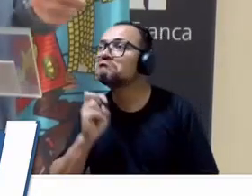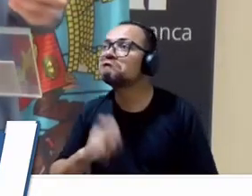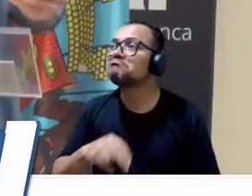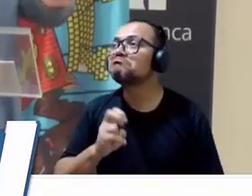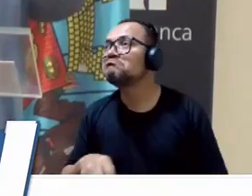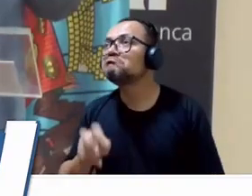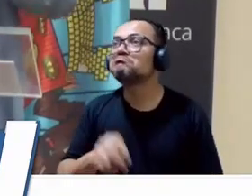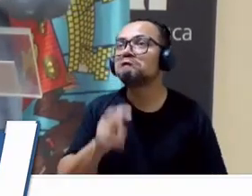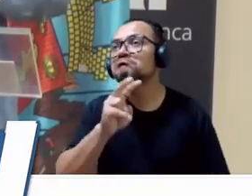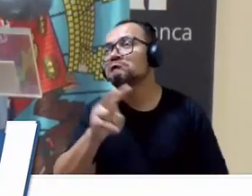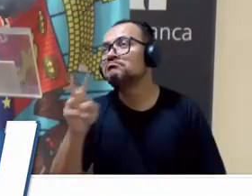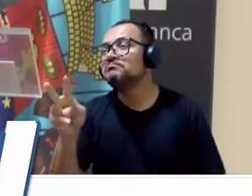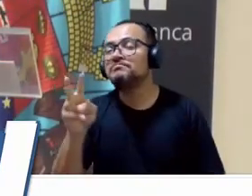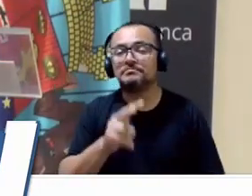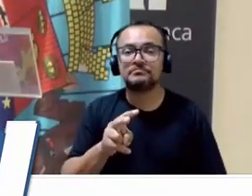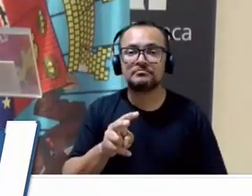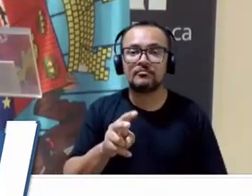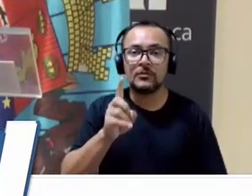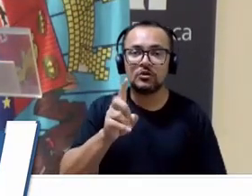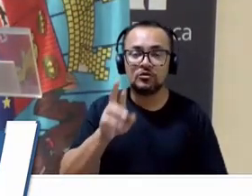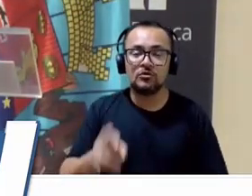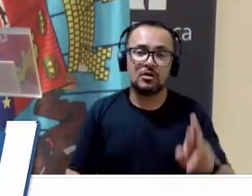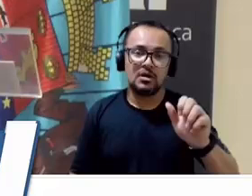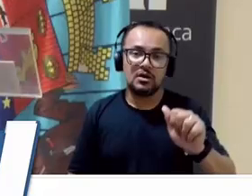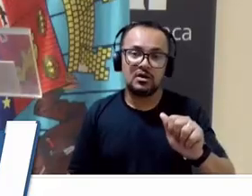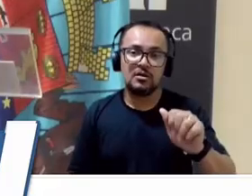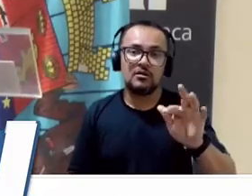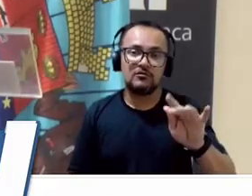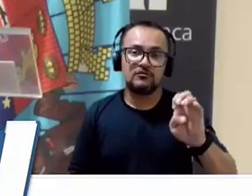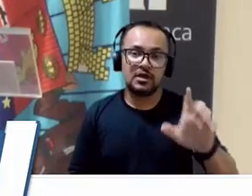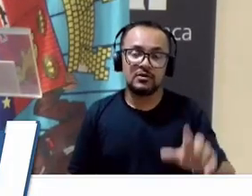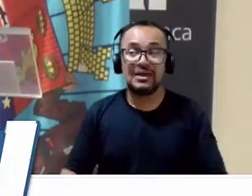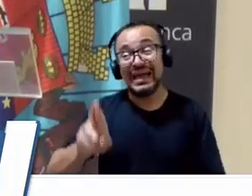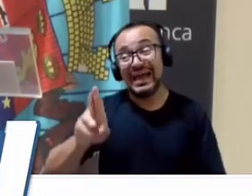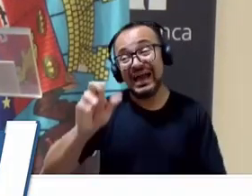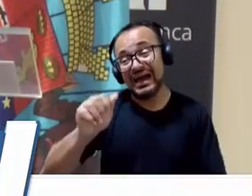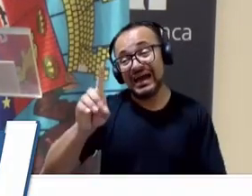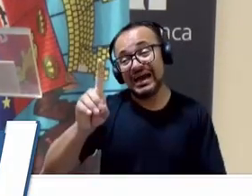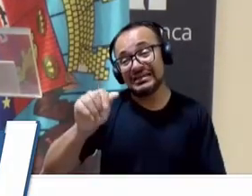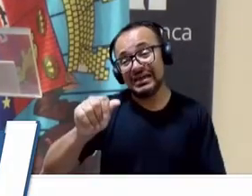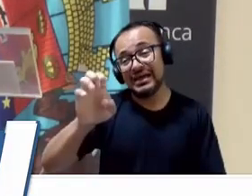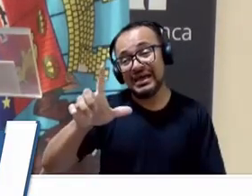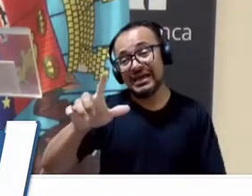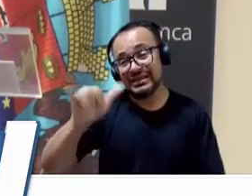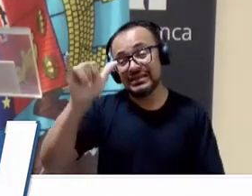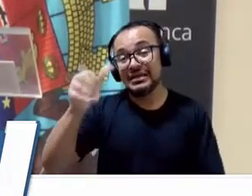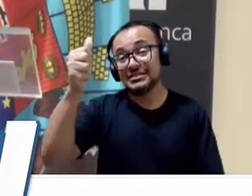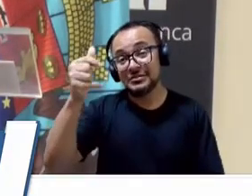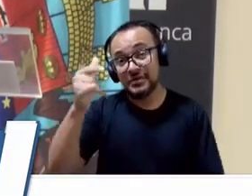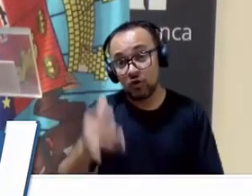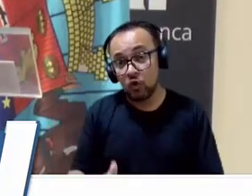o Dr Rafael o Dr Dr radael explicou tudo que precisa ser feito lá e eu em conversa